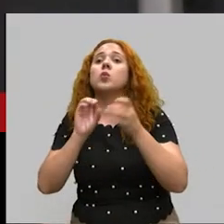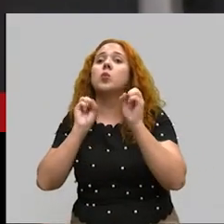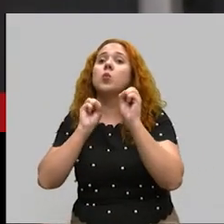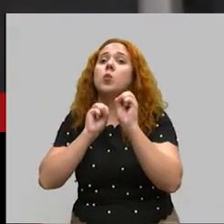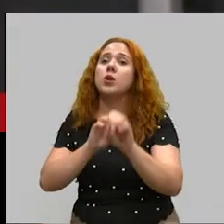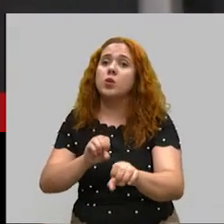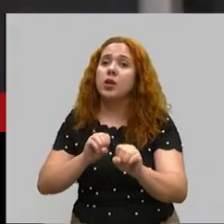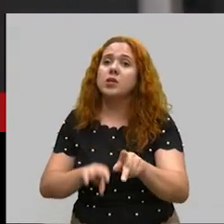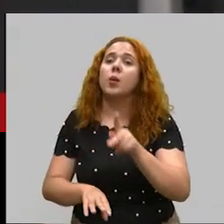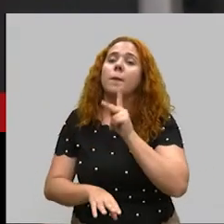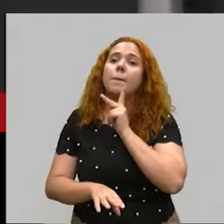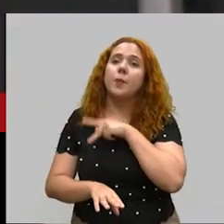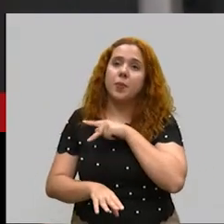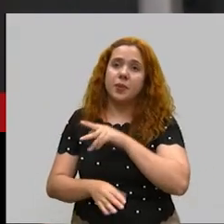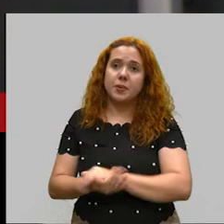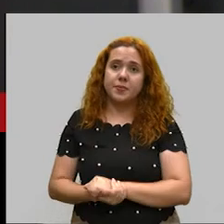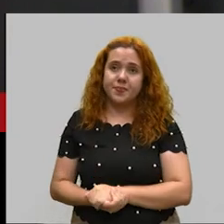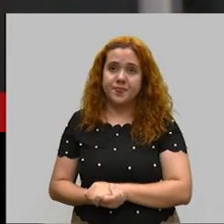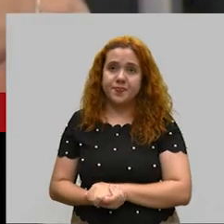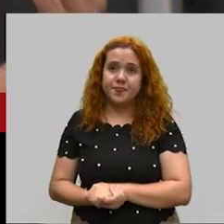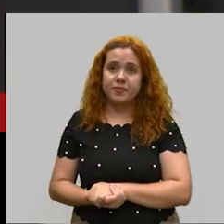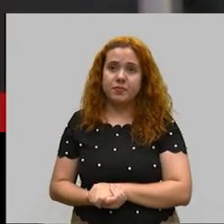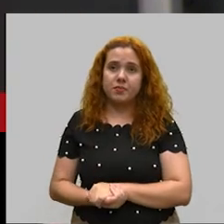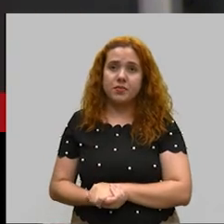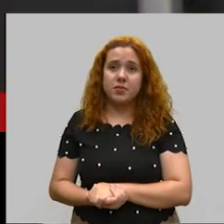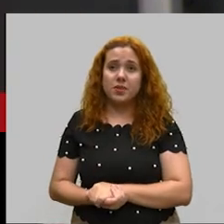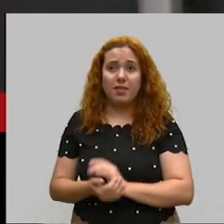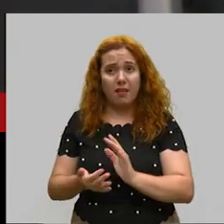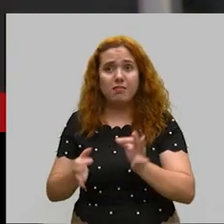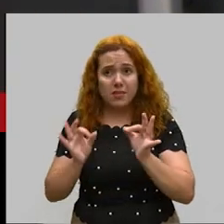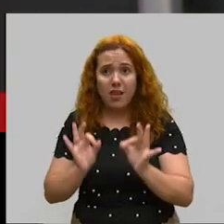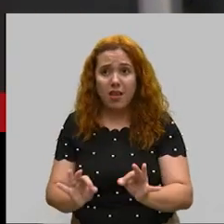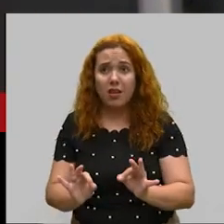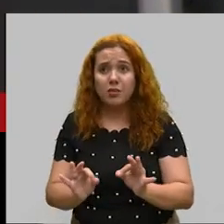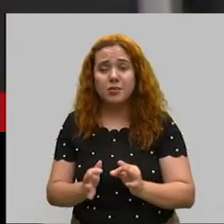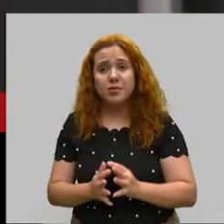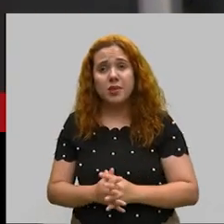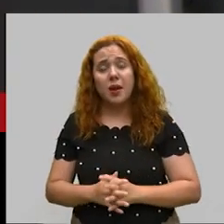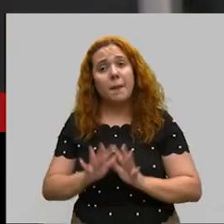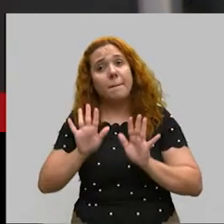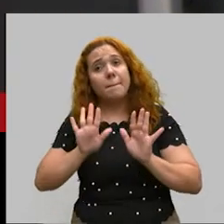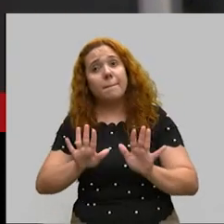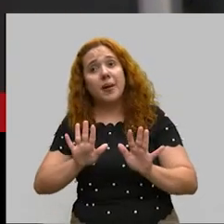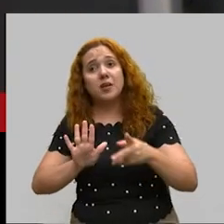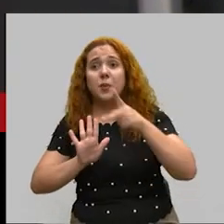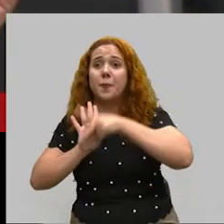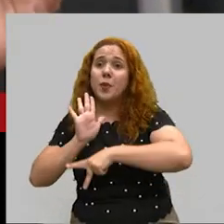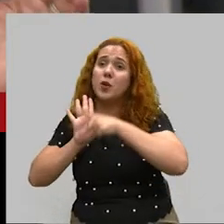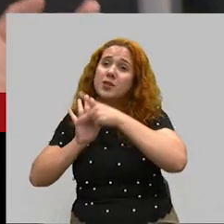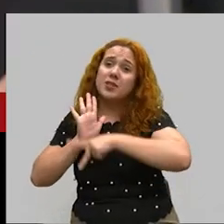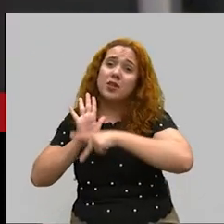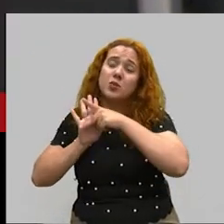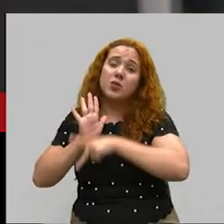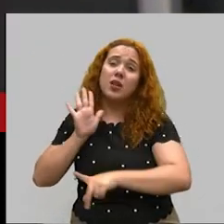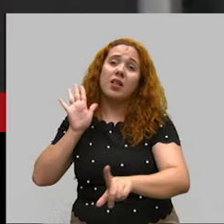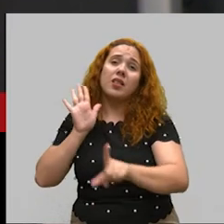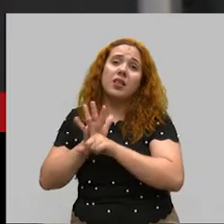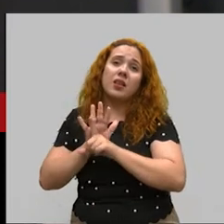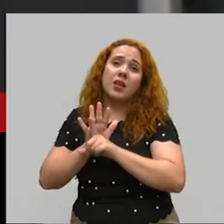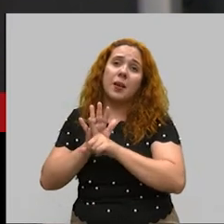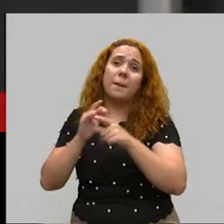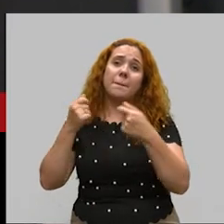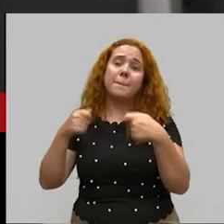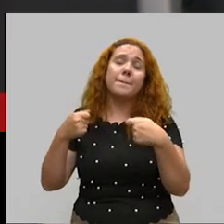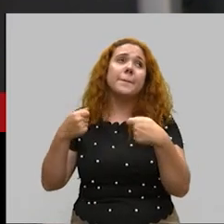educação pública eh é mais que justo né mas acho que o projeto de lei precisa contemplar o conjunto do